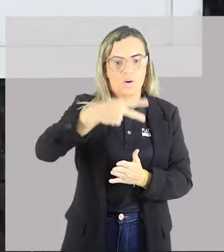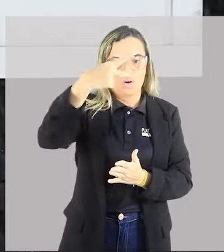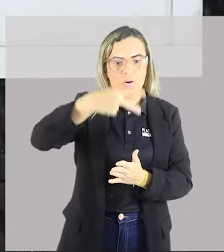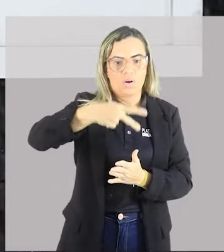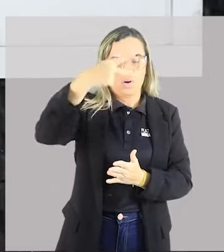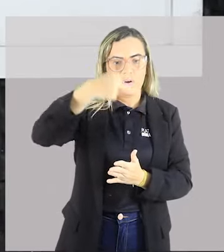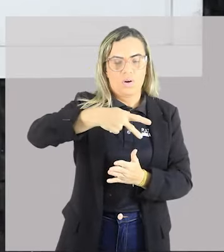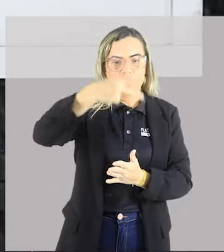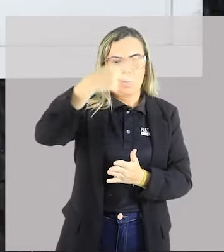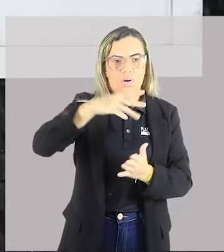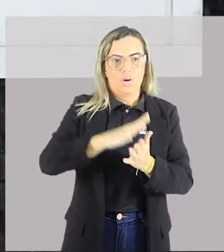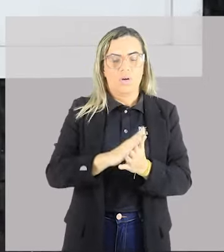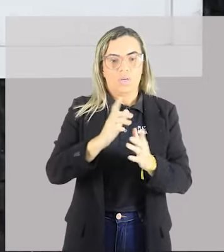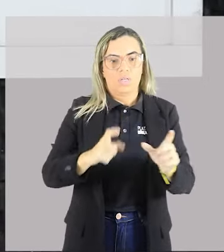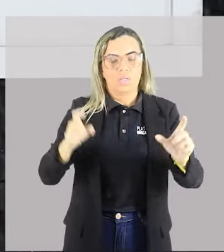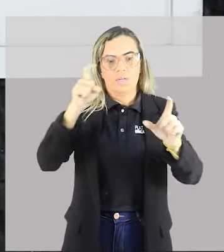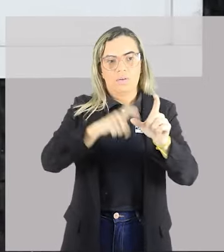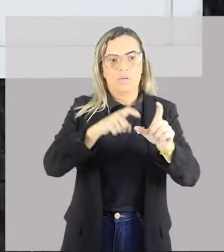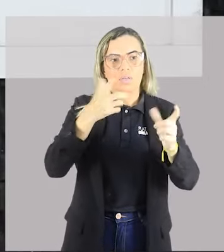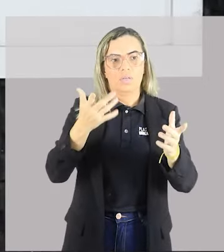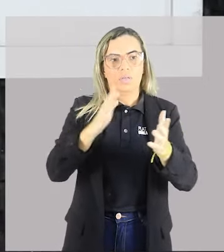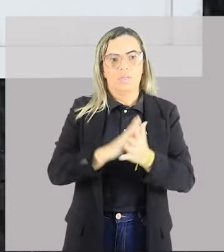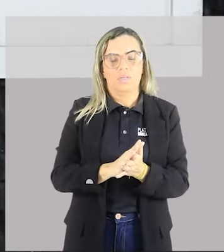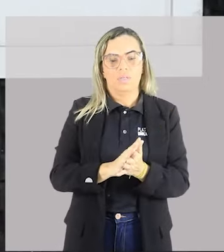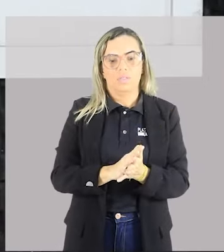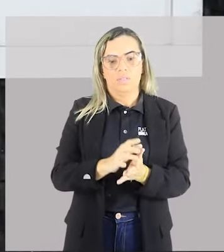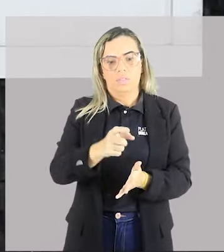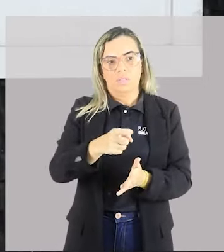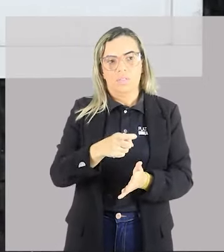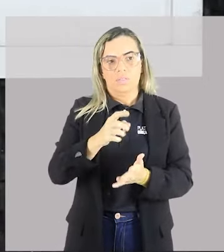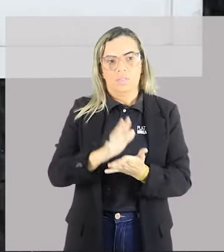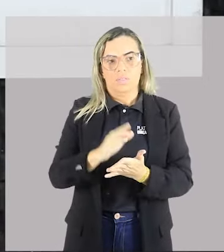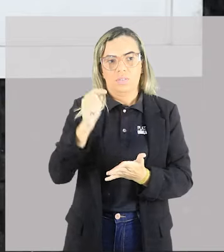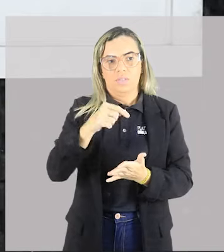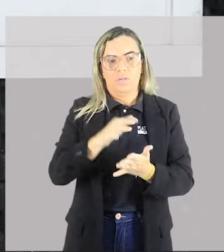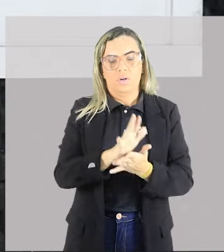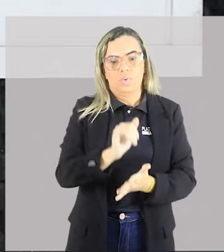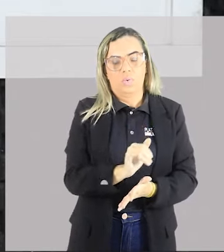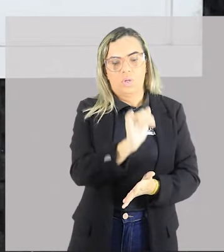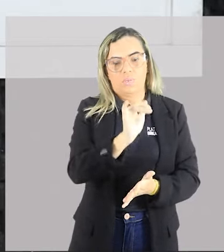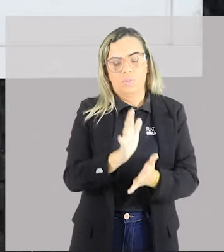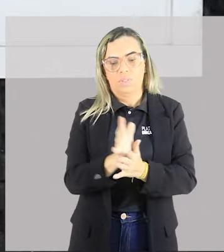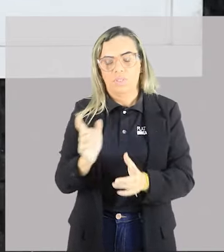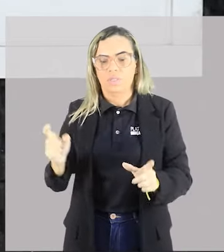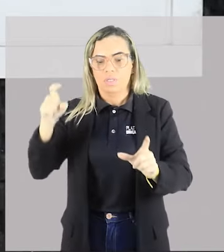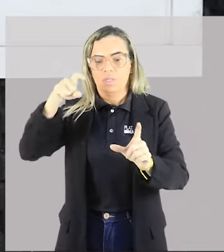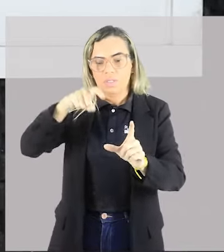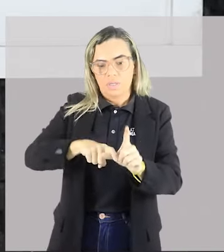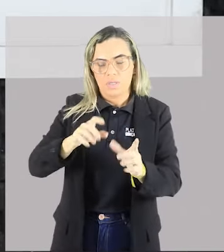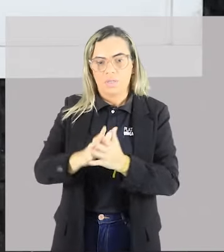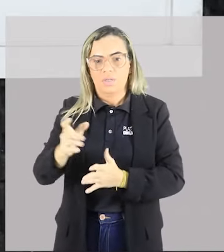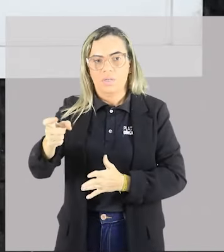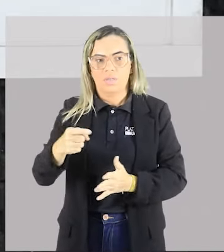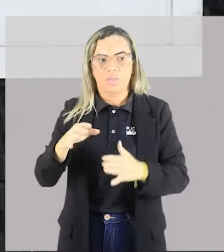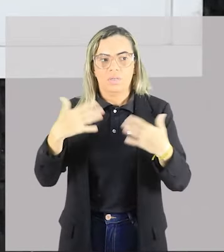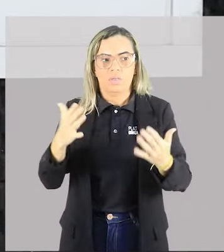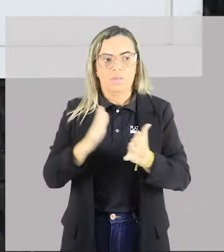x que depende de X tá Então veja eu quero saber com quem que o men2 está